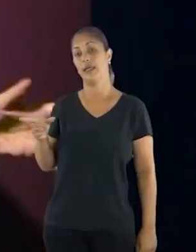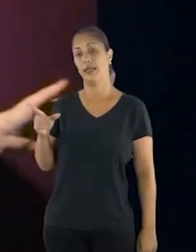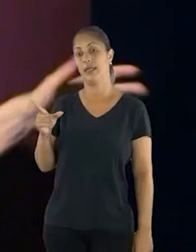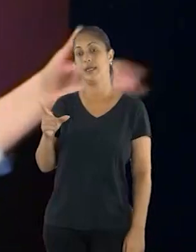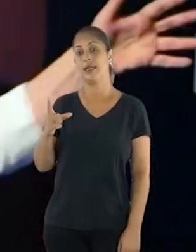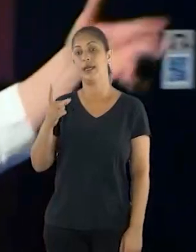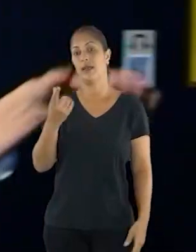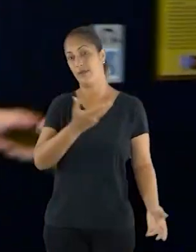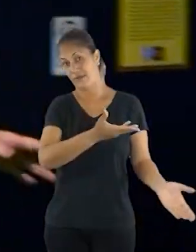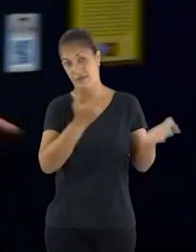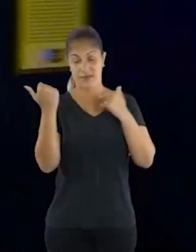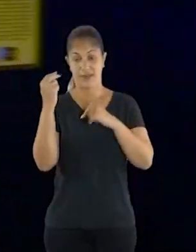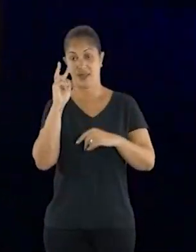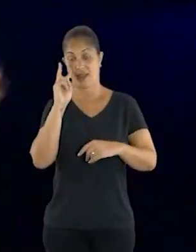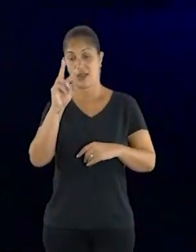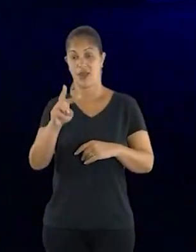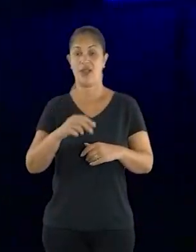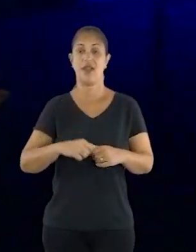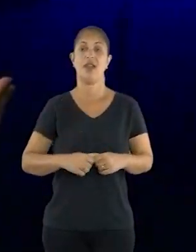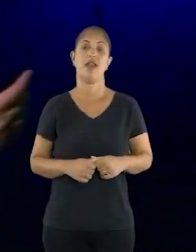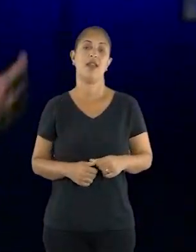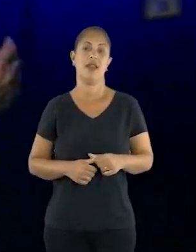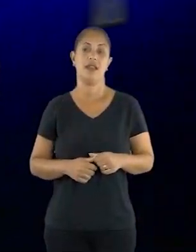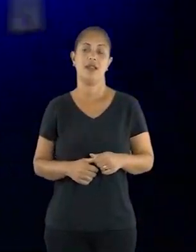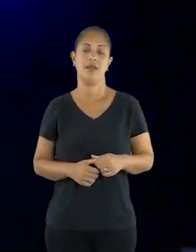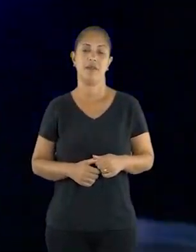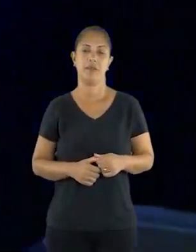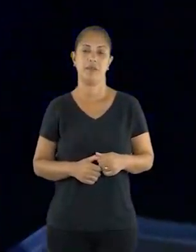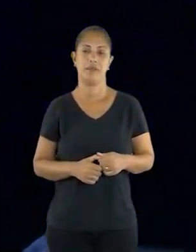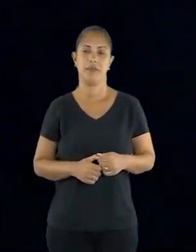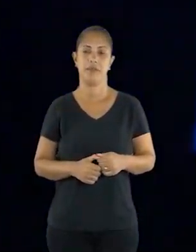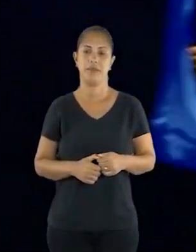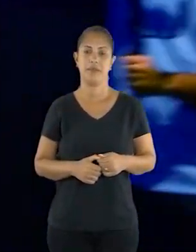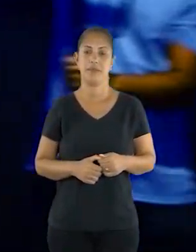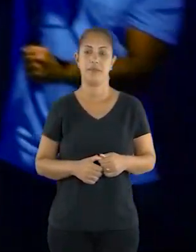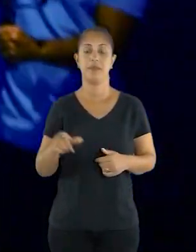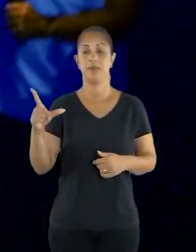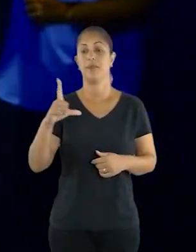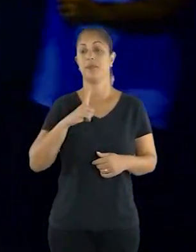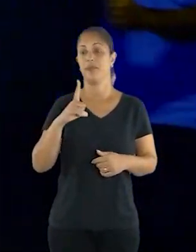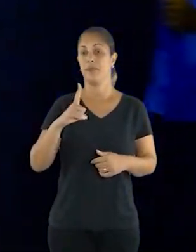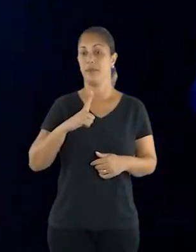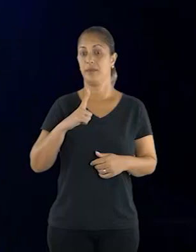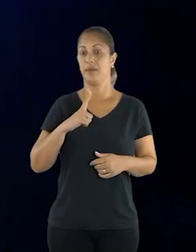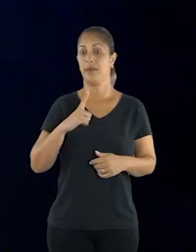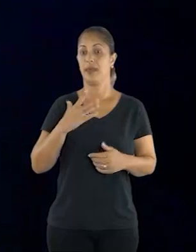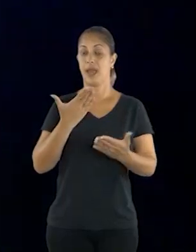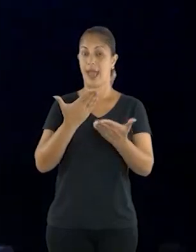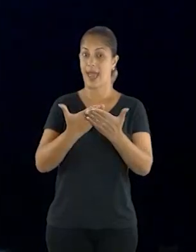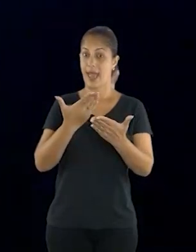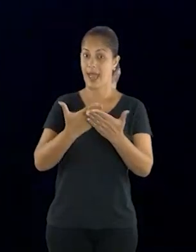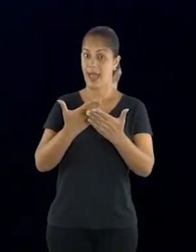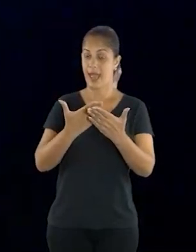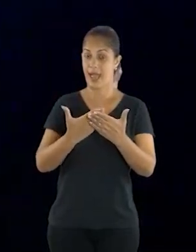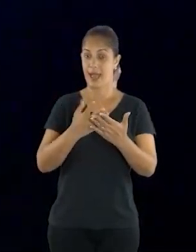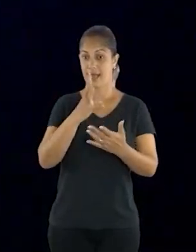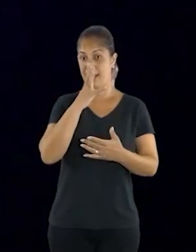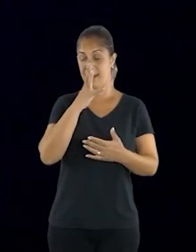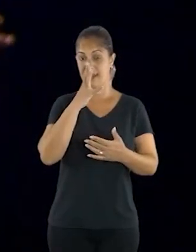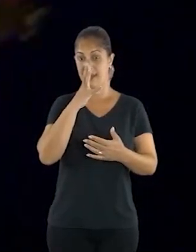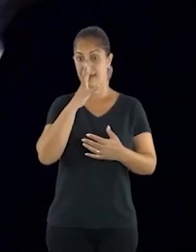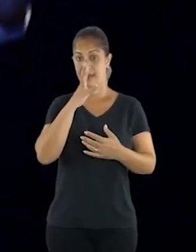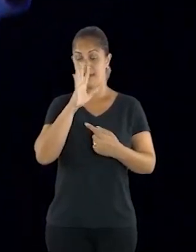aula, só para vocês darem uma olhadinha na exposição. A gente tem a aula espetáculo, né? A